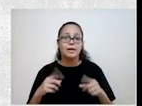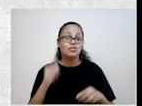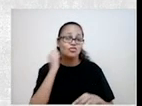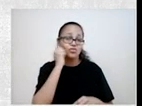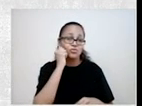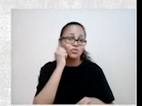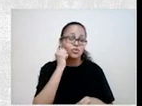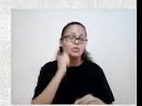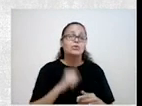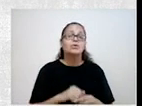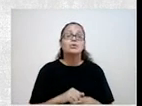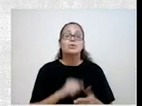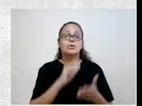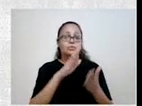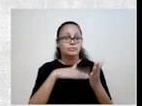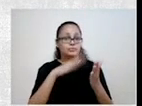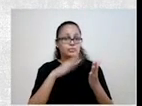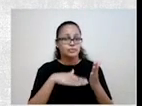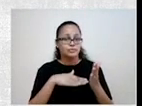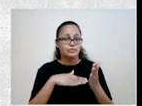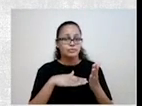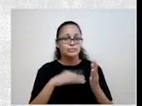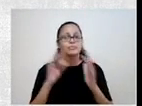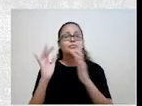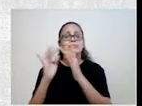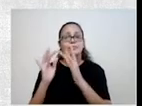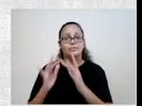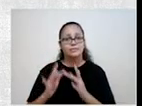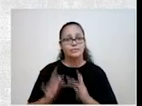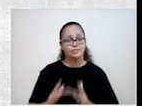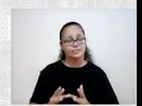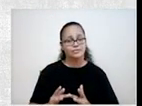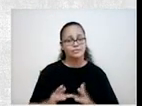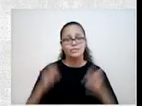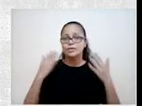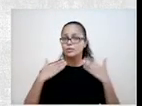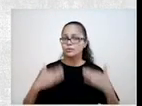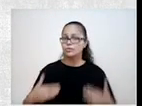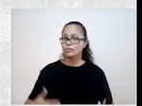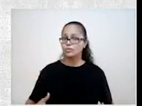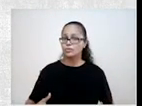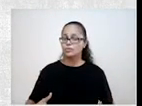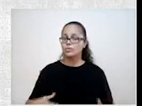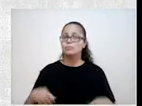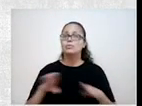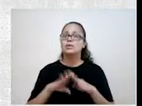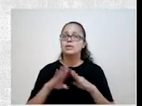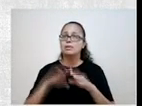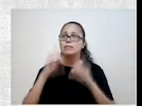foram muito além na representação de detalhes anatômicos e expressões.